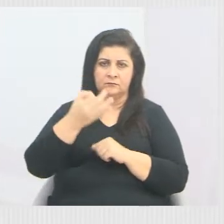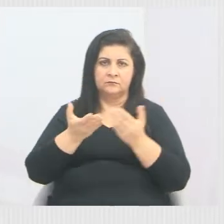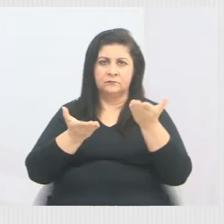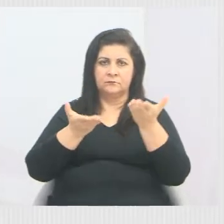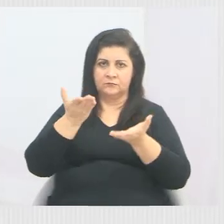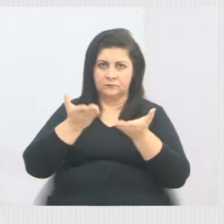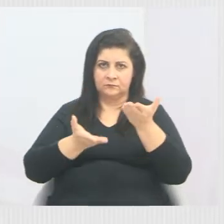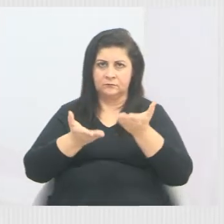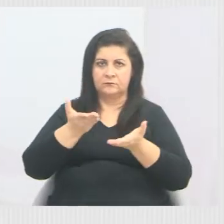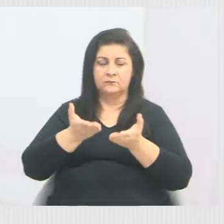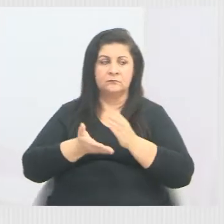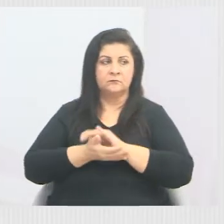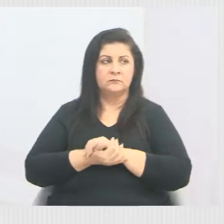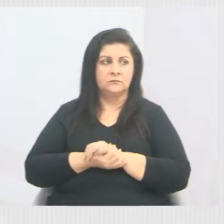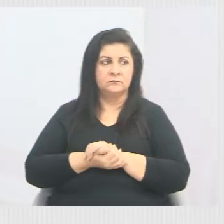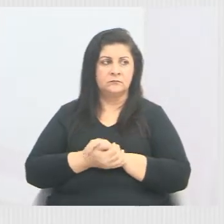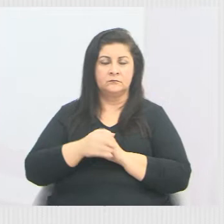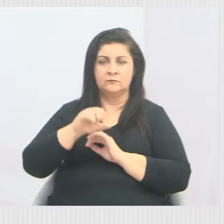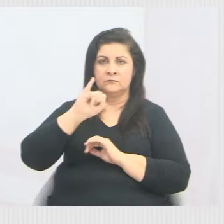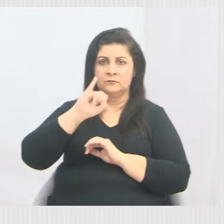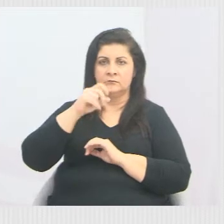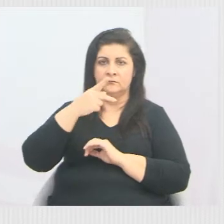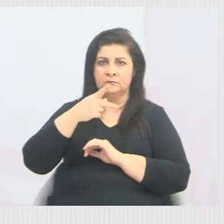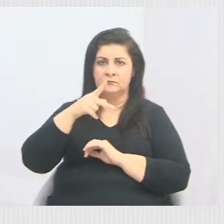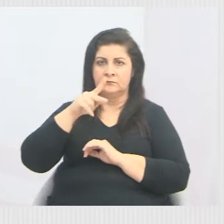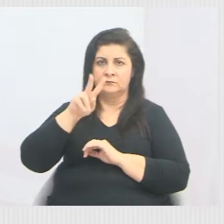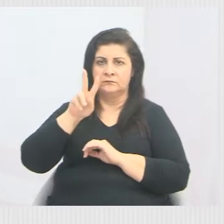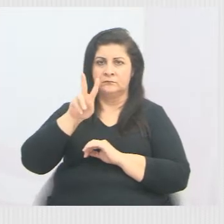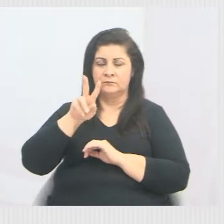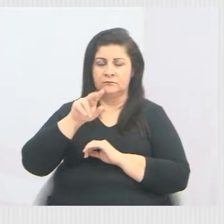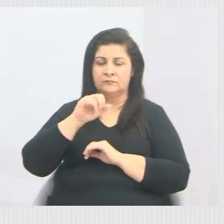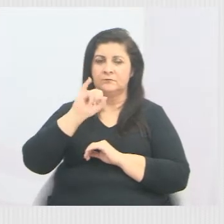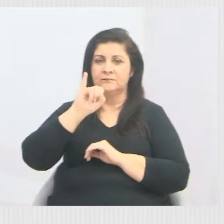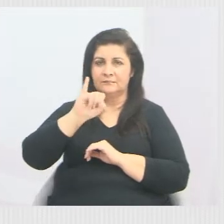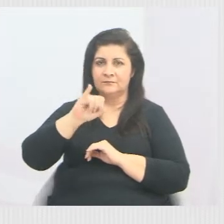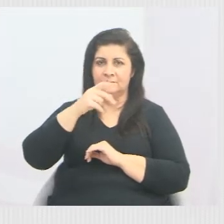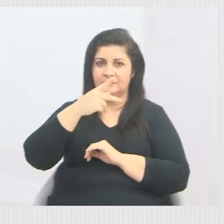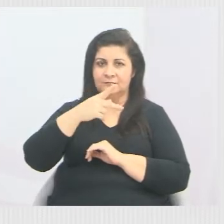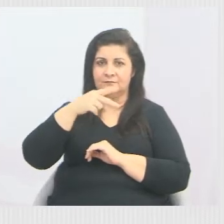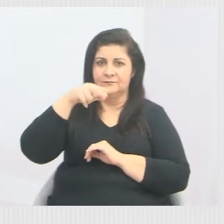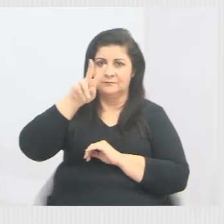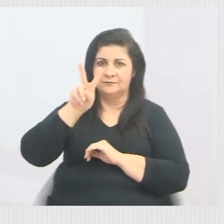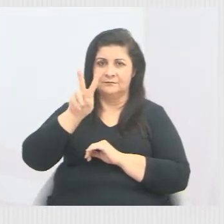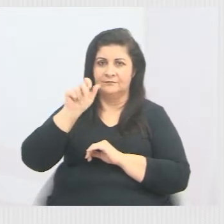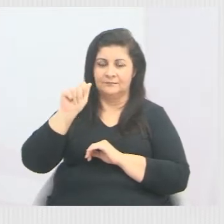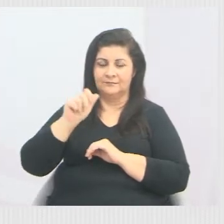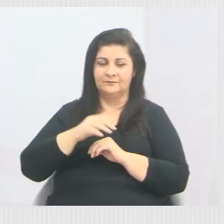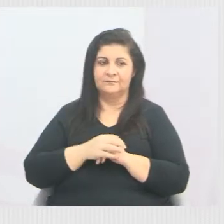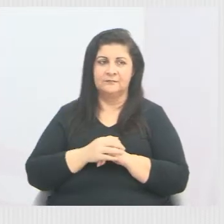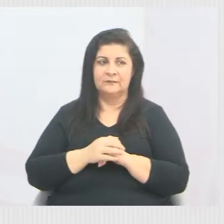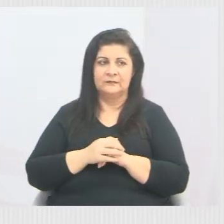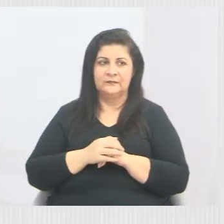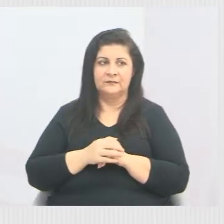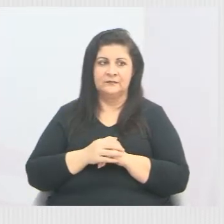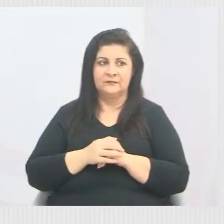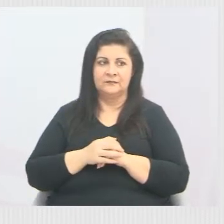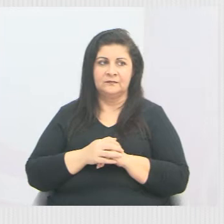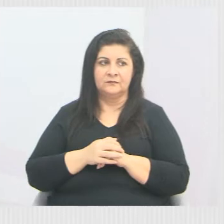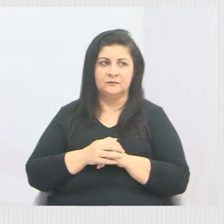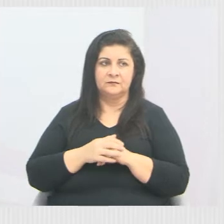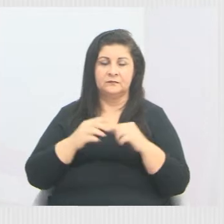equilibrada. IPVA, Imposto, né, sobre circulação de veículos, né, dentro do